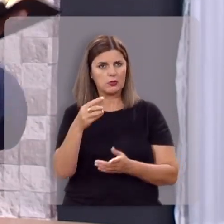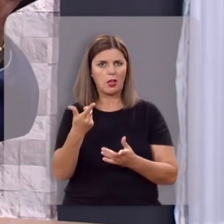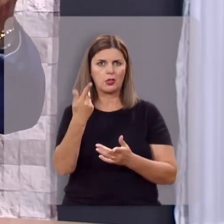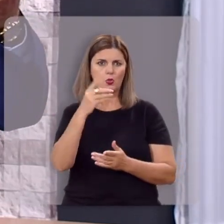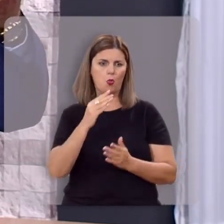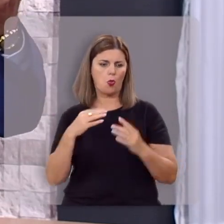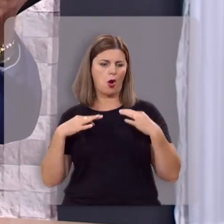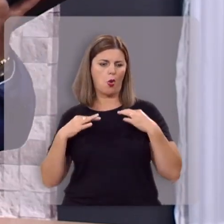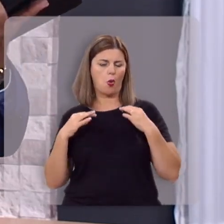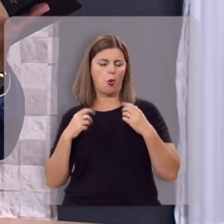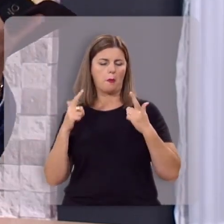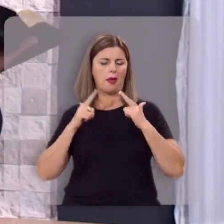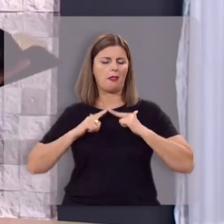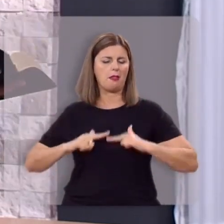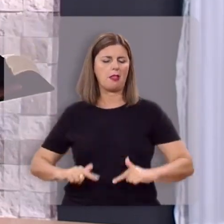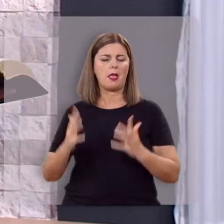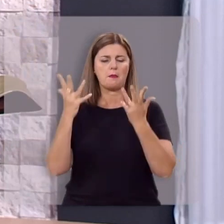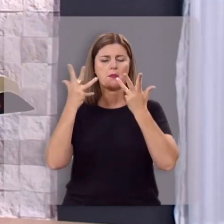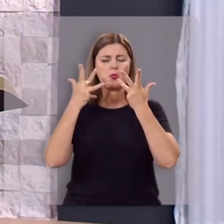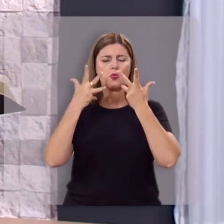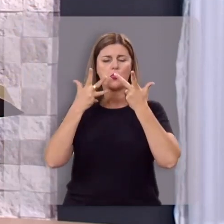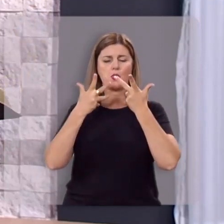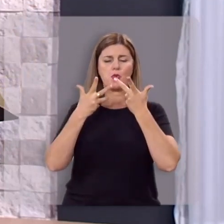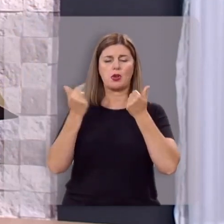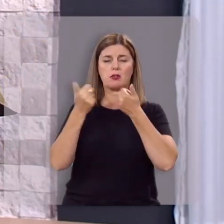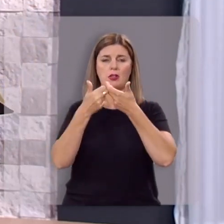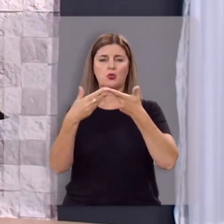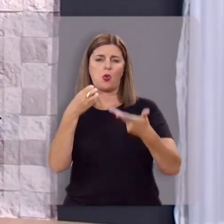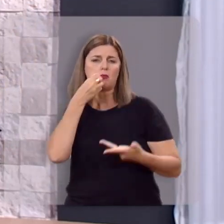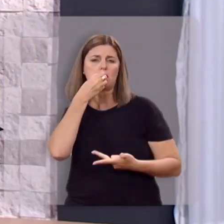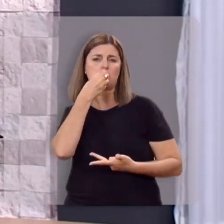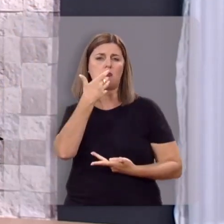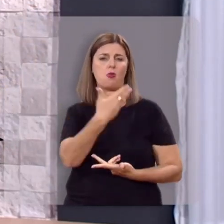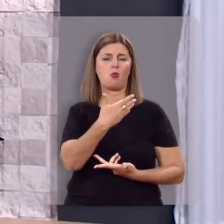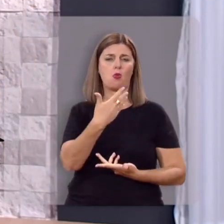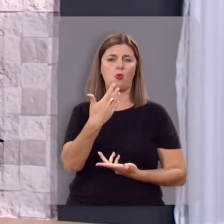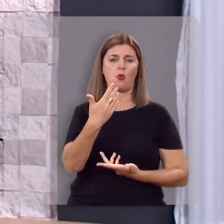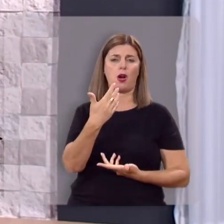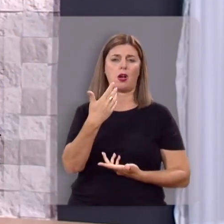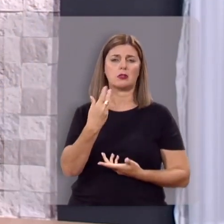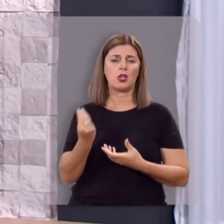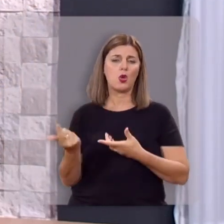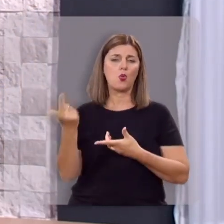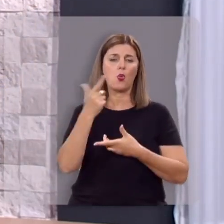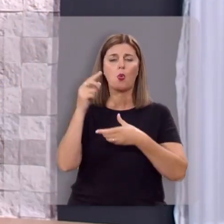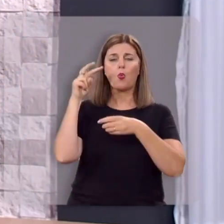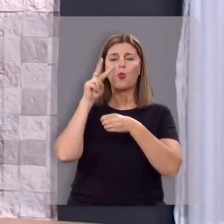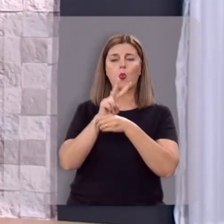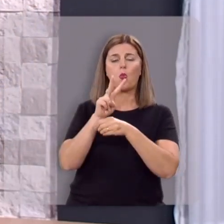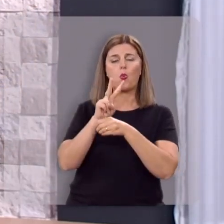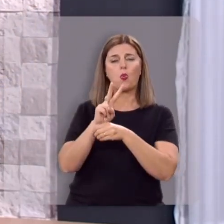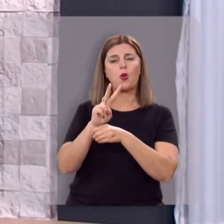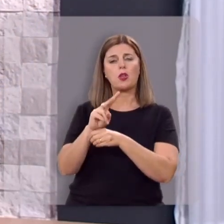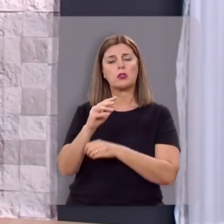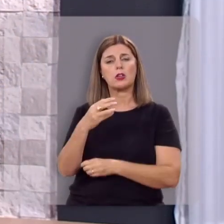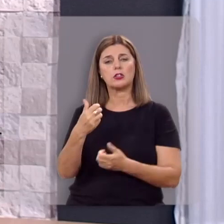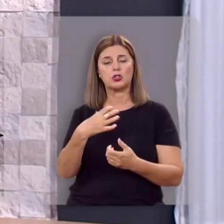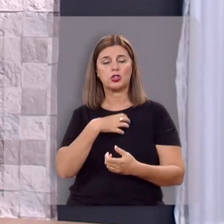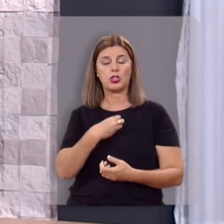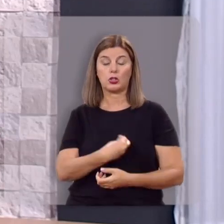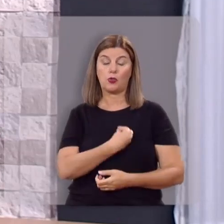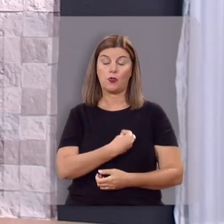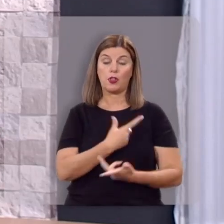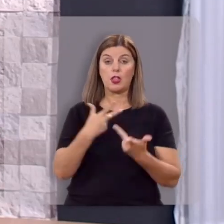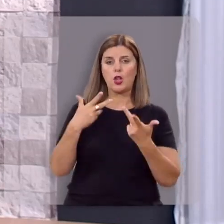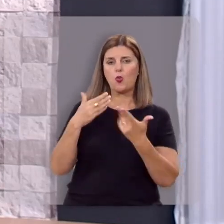Hoje é dia de você botar roupa limpa, roupa nova, bonita. As virtudes que ornaram e ornam o caráter de